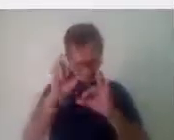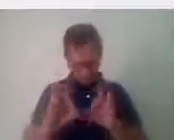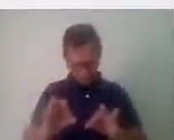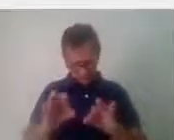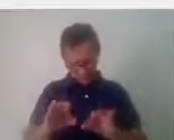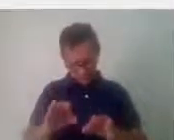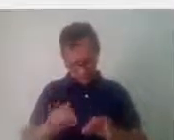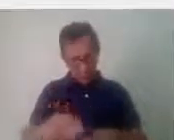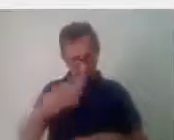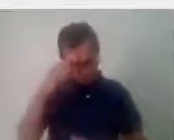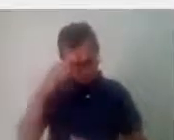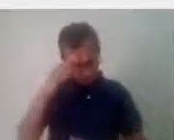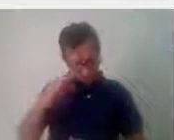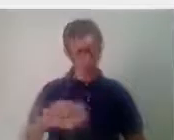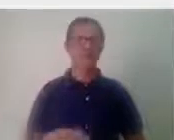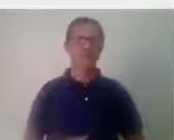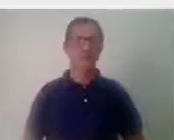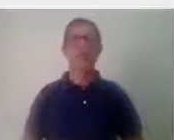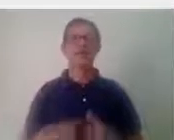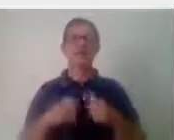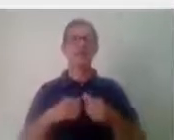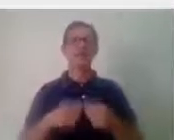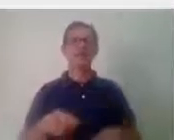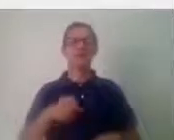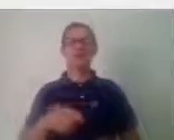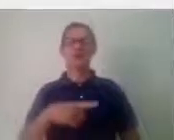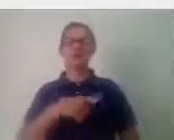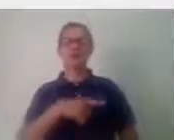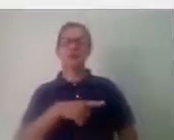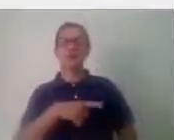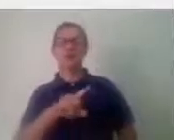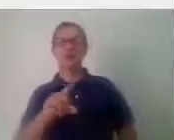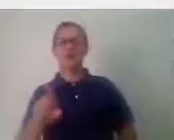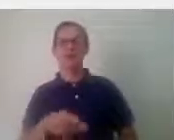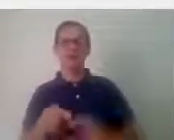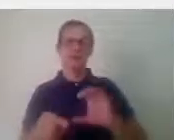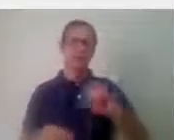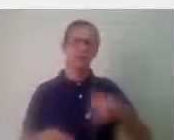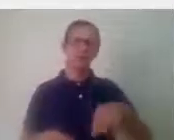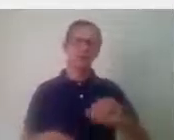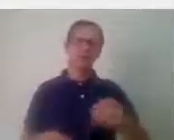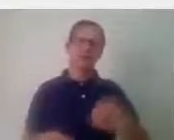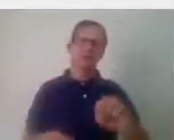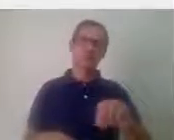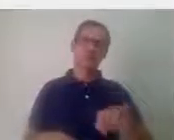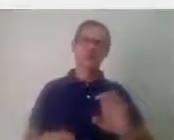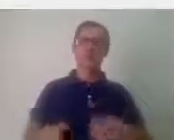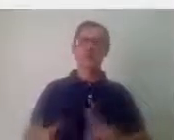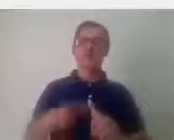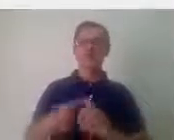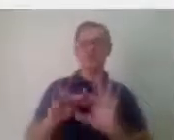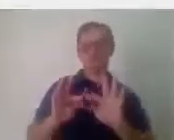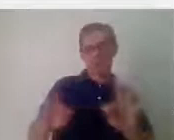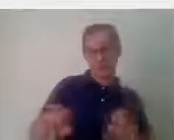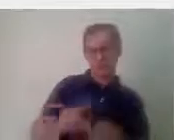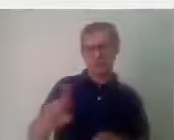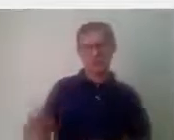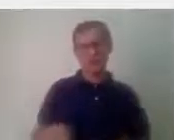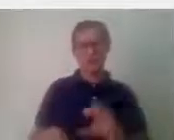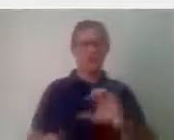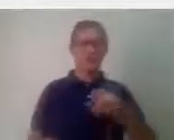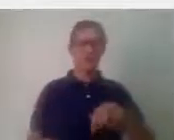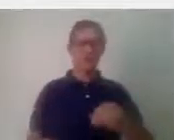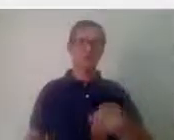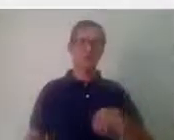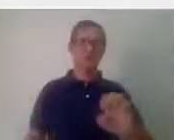língua, principalmente essa, quando você tem a integral de constante vezes uma função, e a integral de